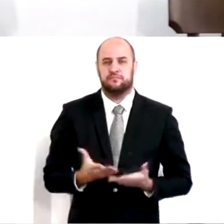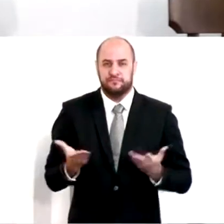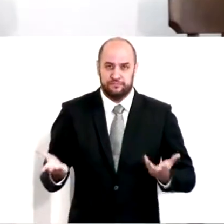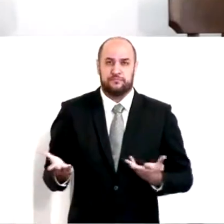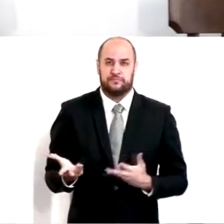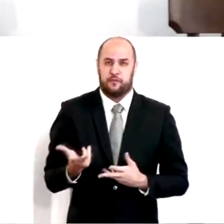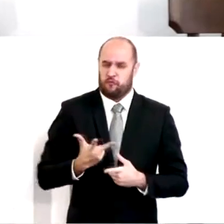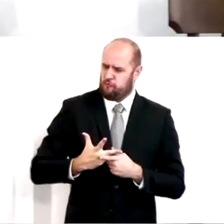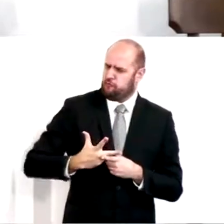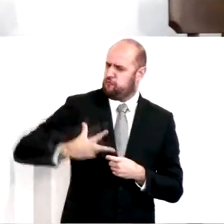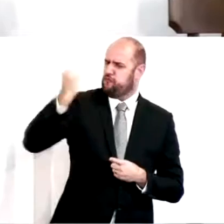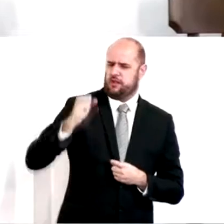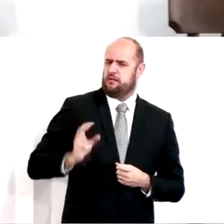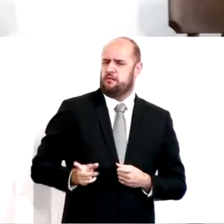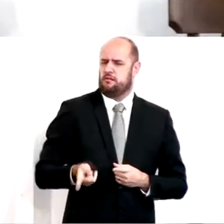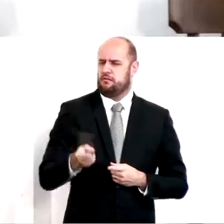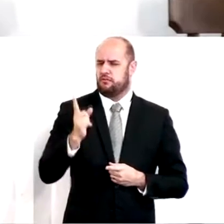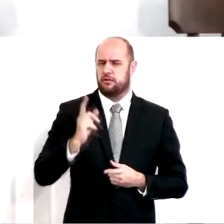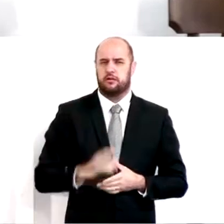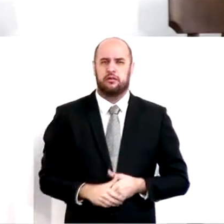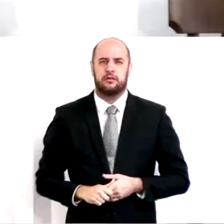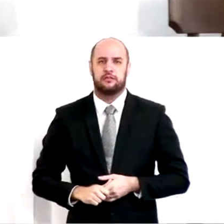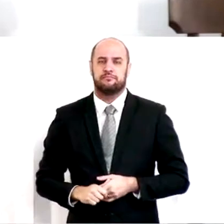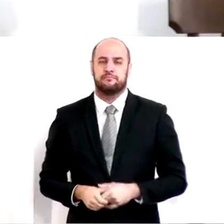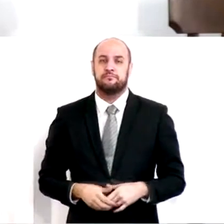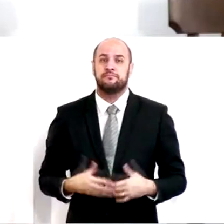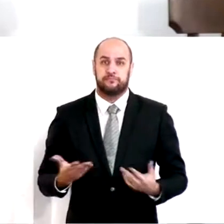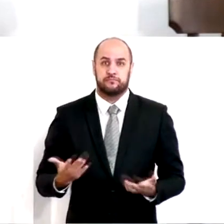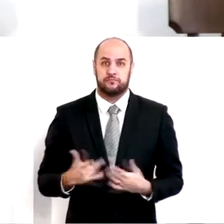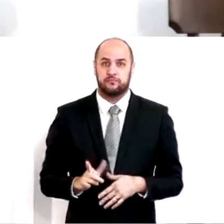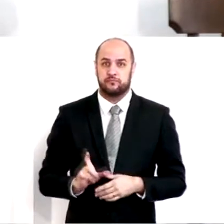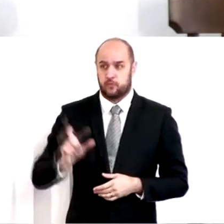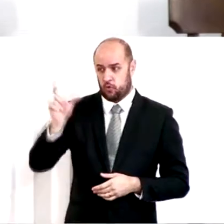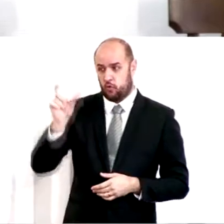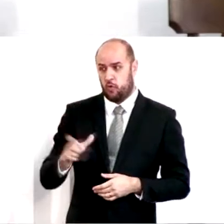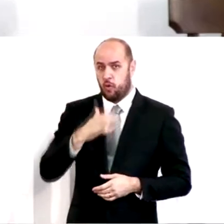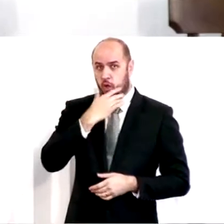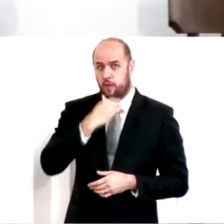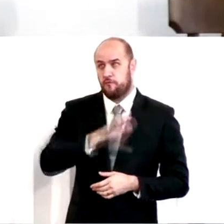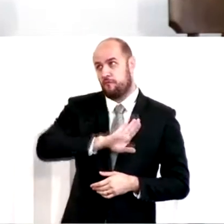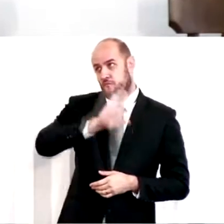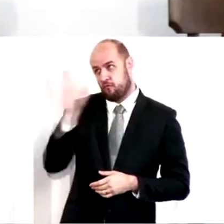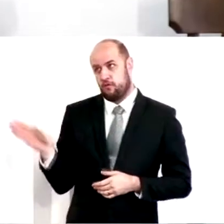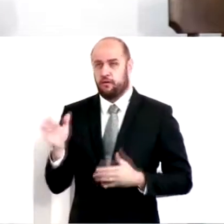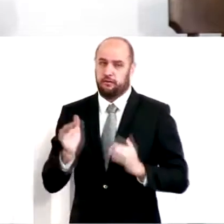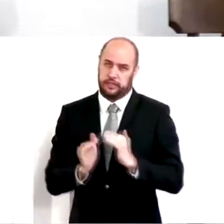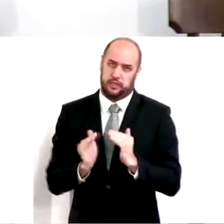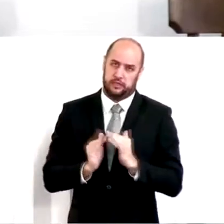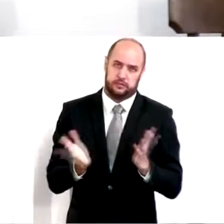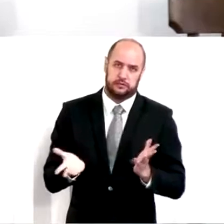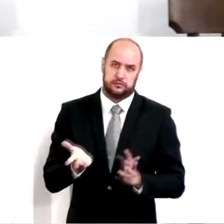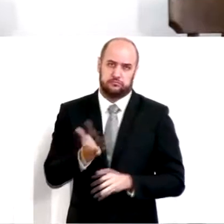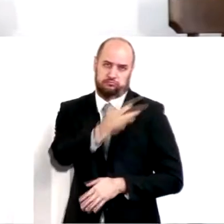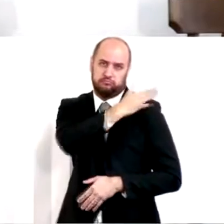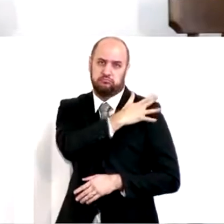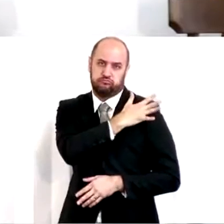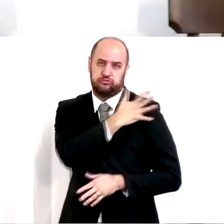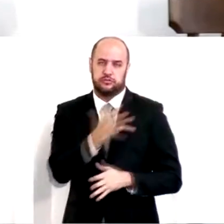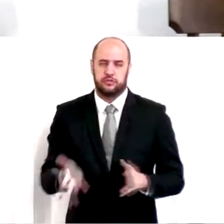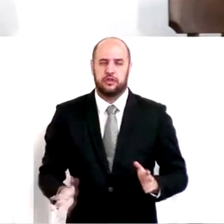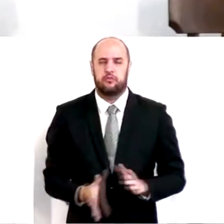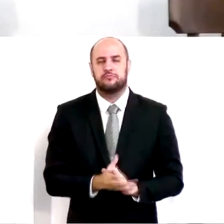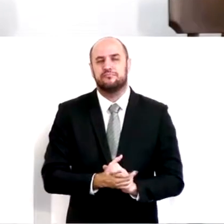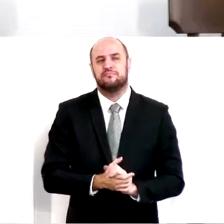é invencível. E então esse general voltava para sua base, ou para Roma, ou para alguma